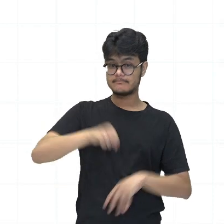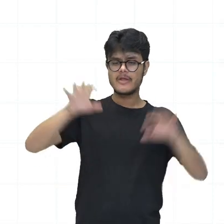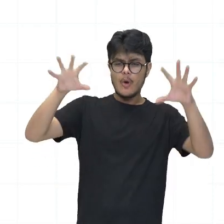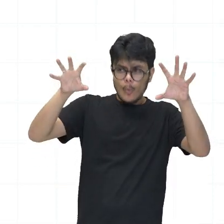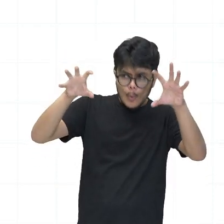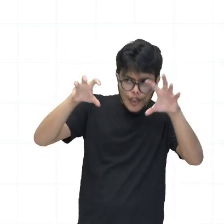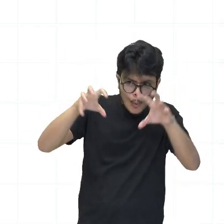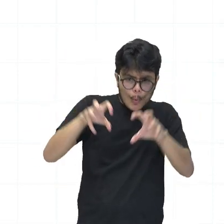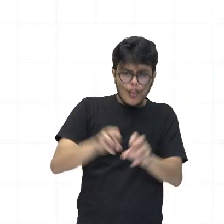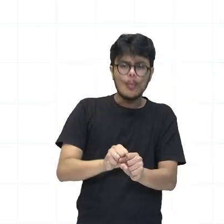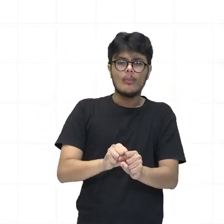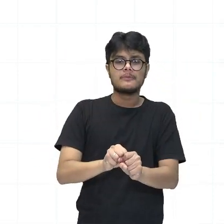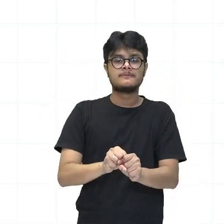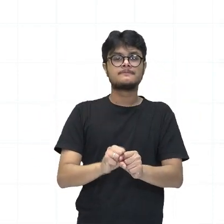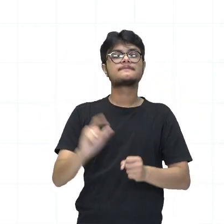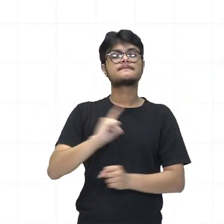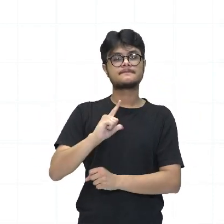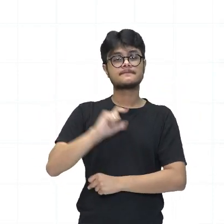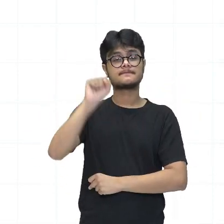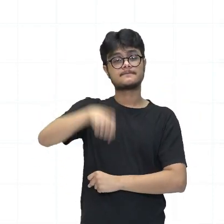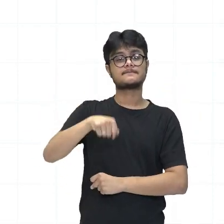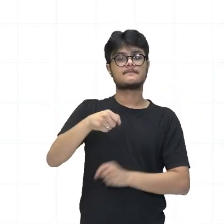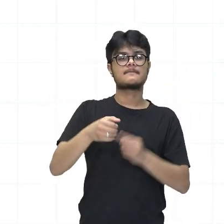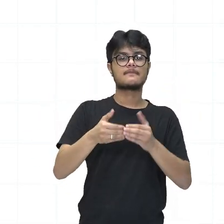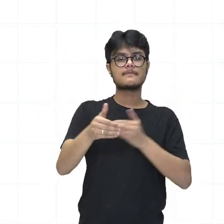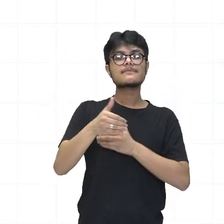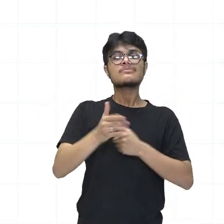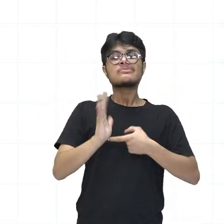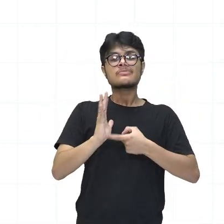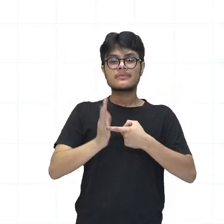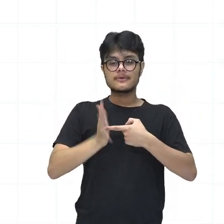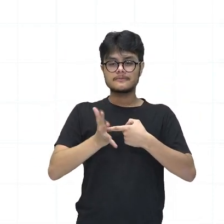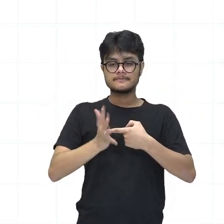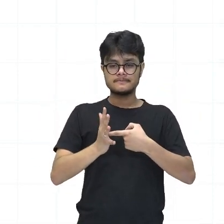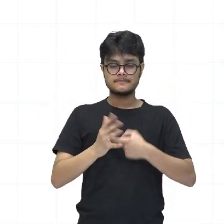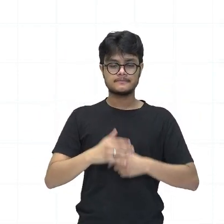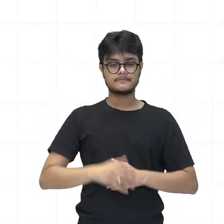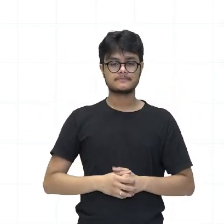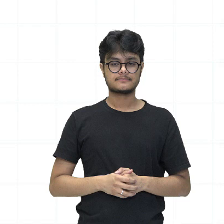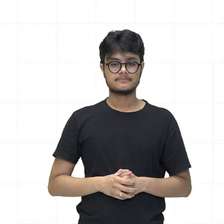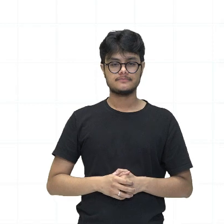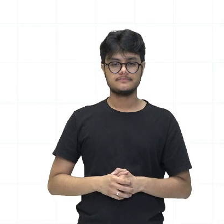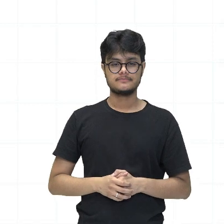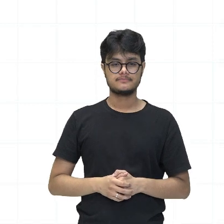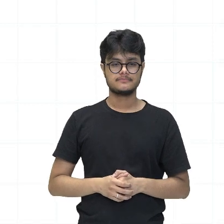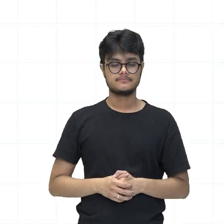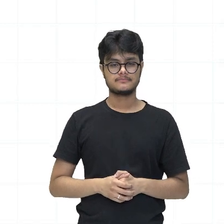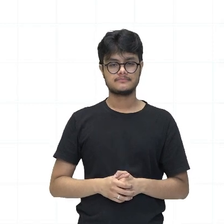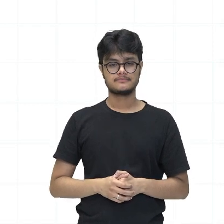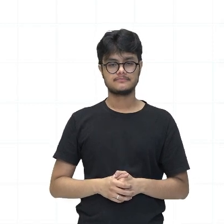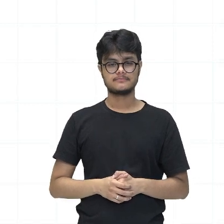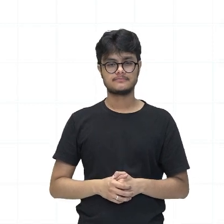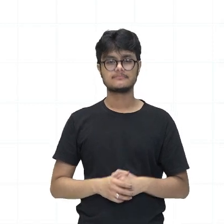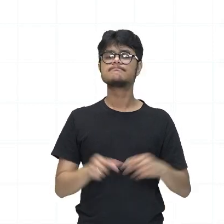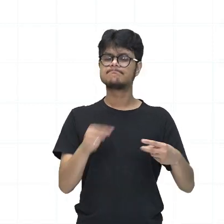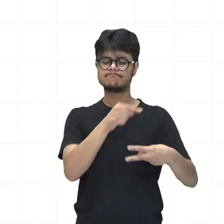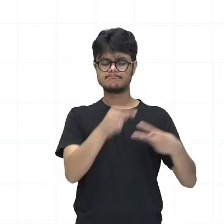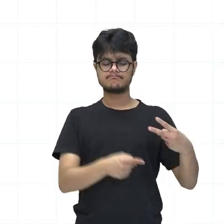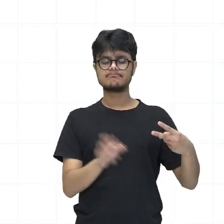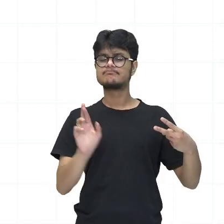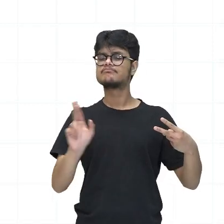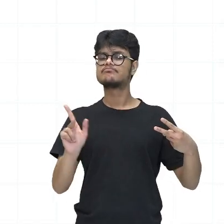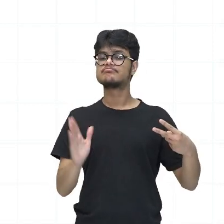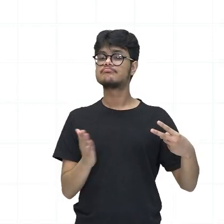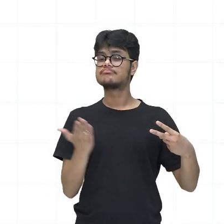né, no interior dos cilindros, mas a gente pode classificar como a principal diferença do motor de Otto e o motor de diesel